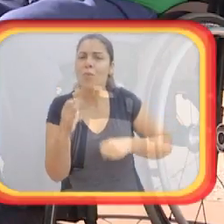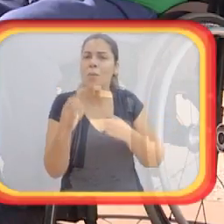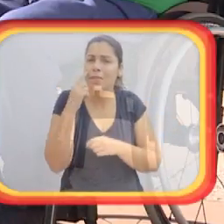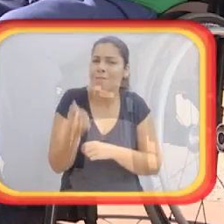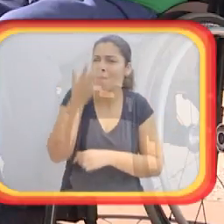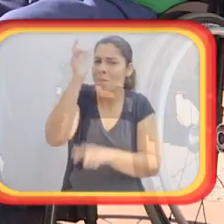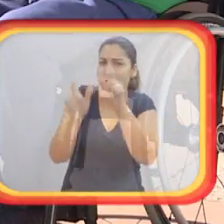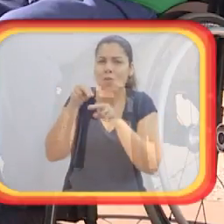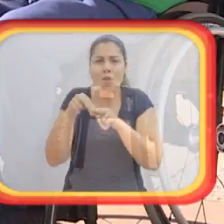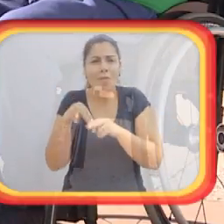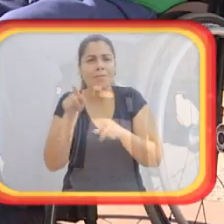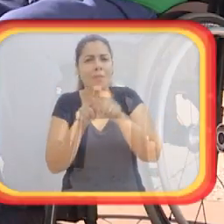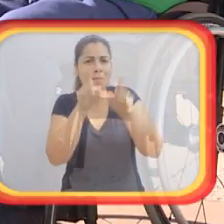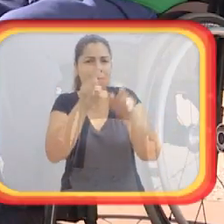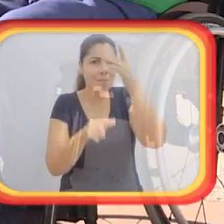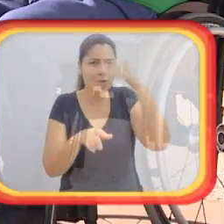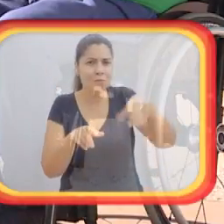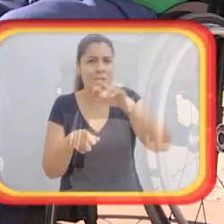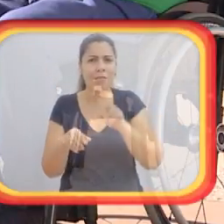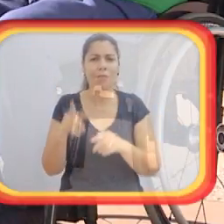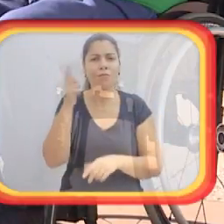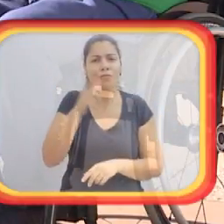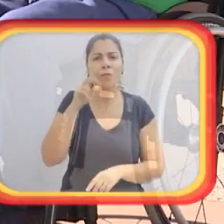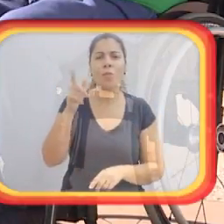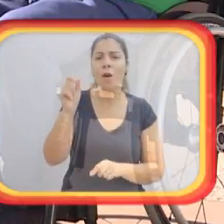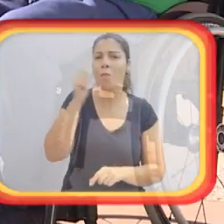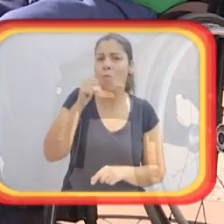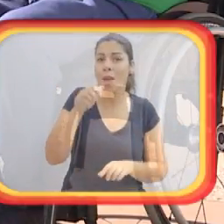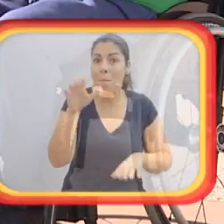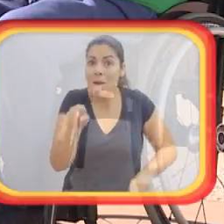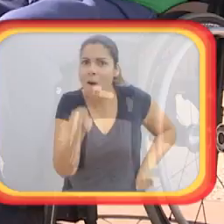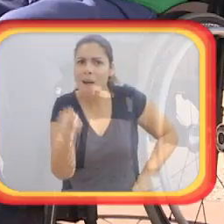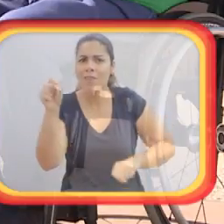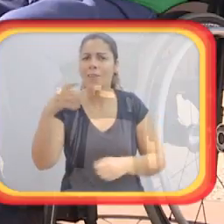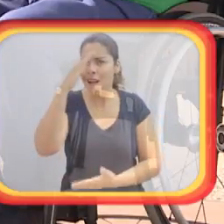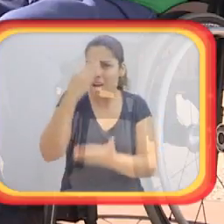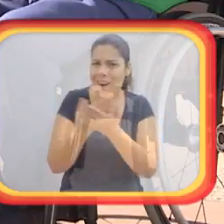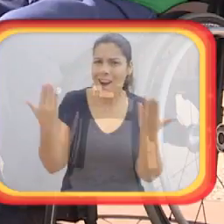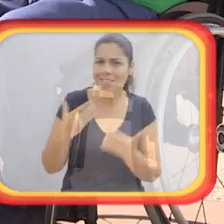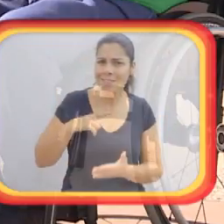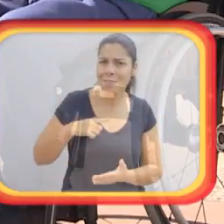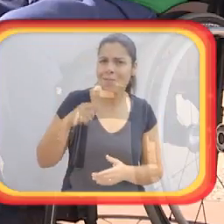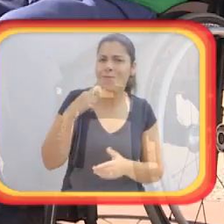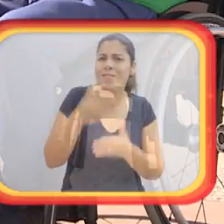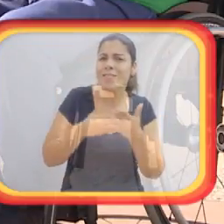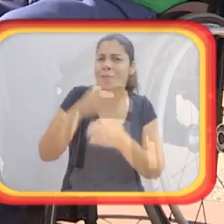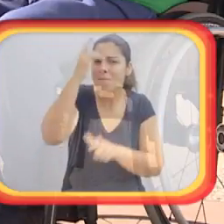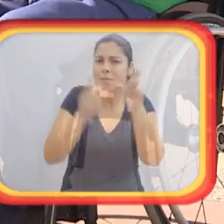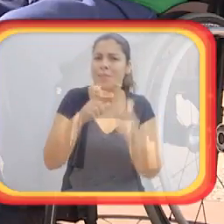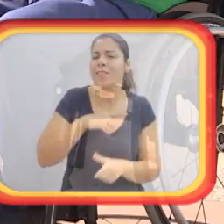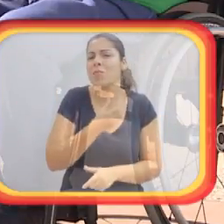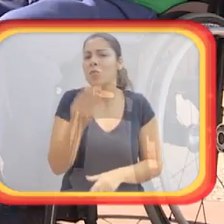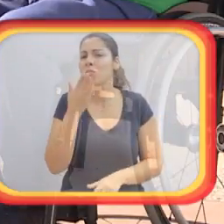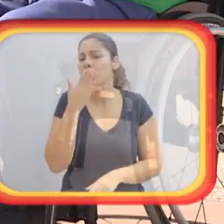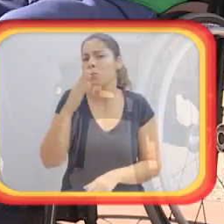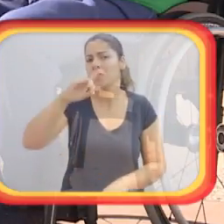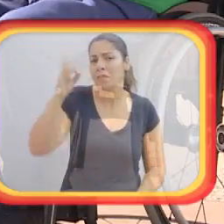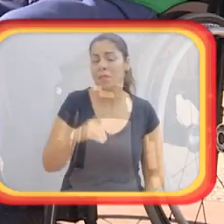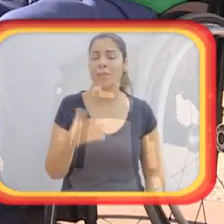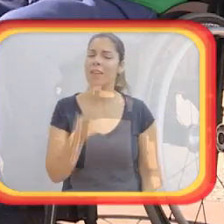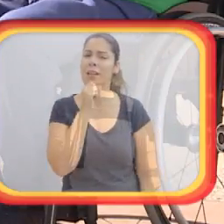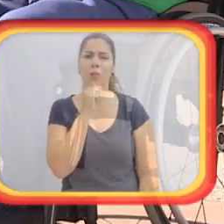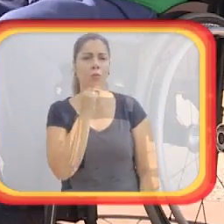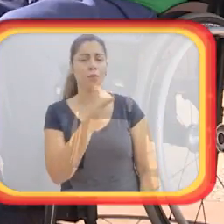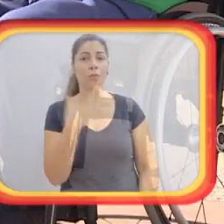pegar onda, havia um estranhamento entre os surfistas, as pessoas em geral, mulheres pegando onda. Você acredita que hoje